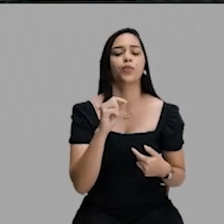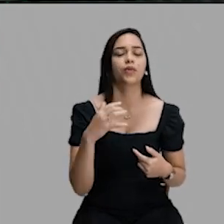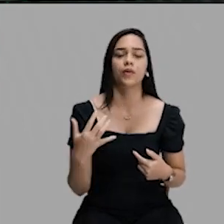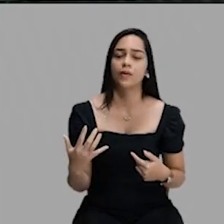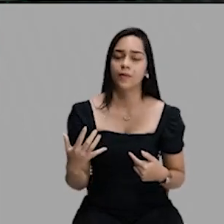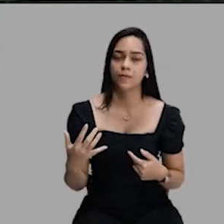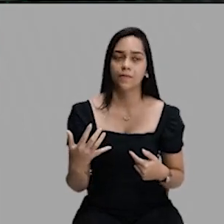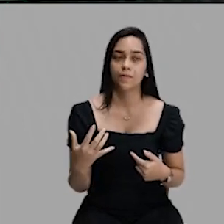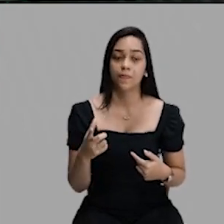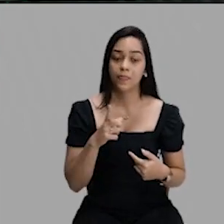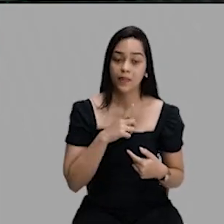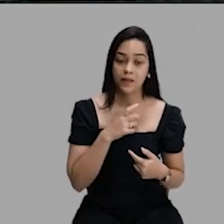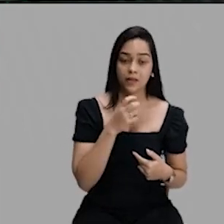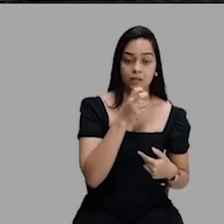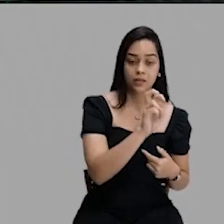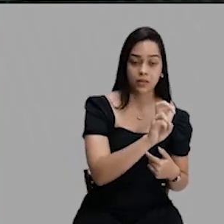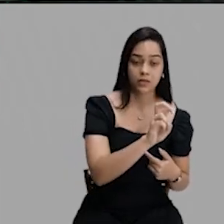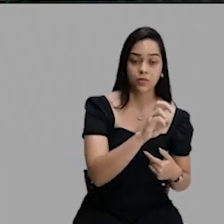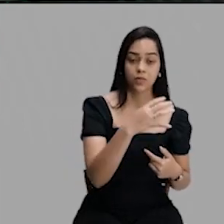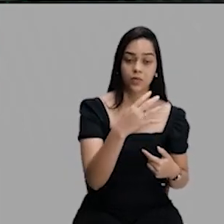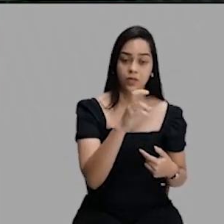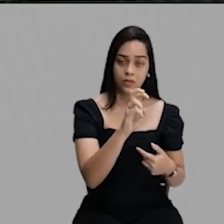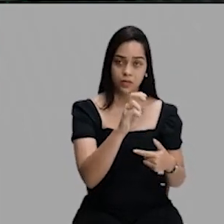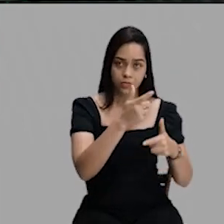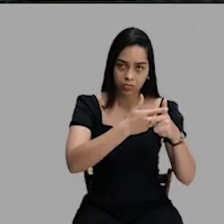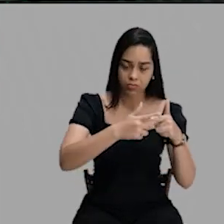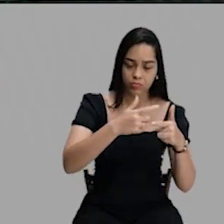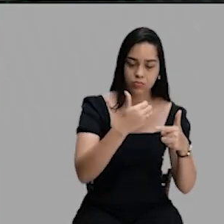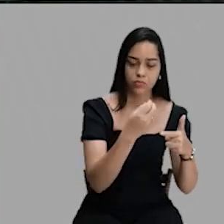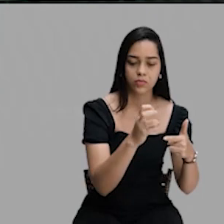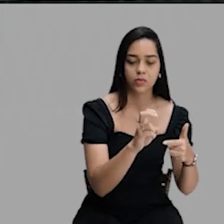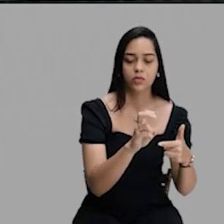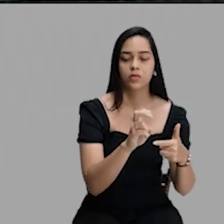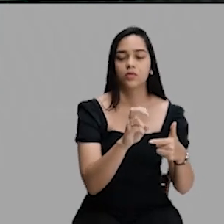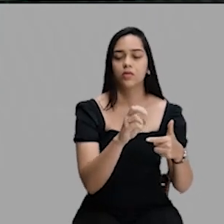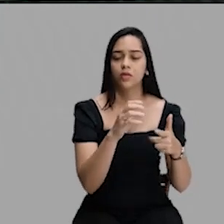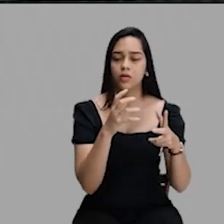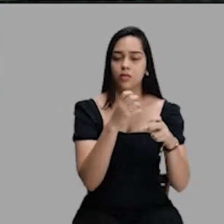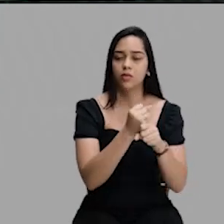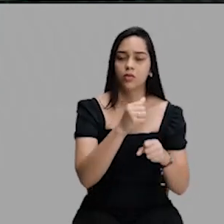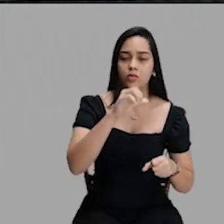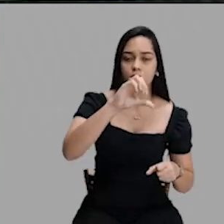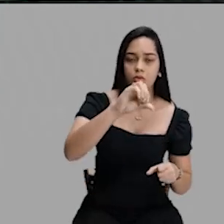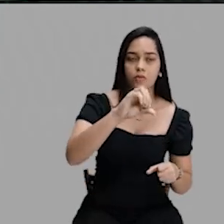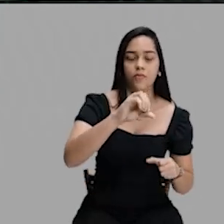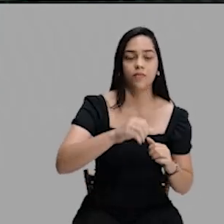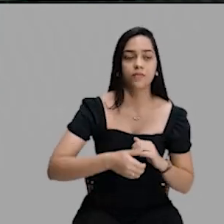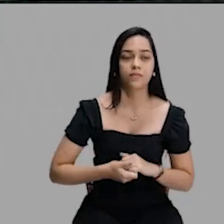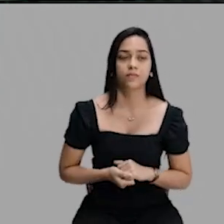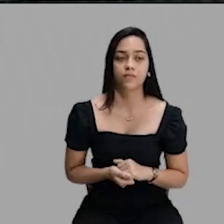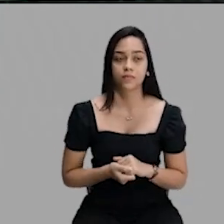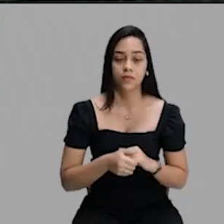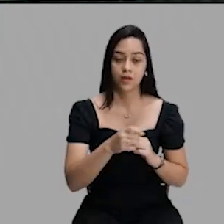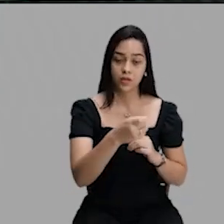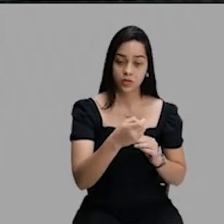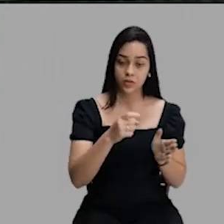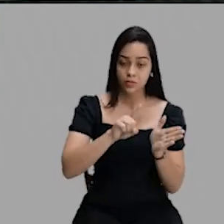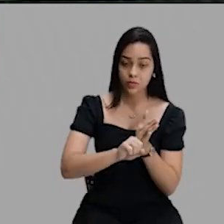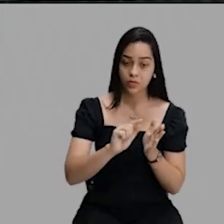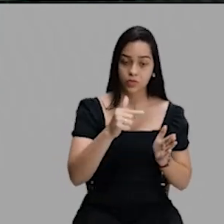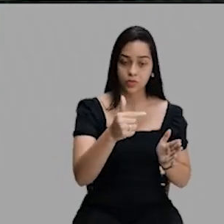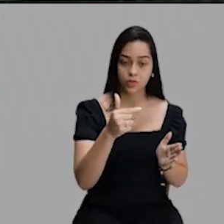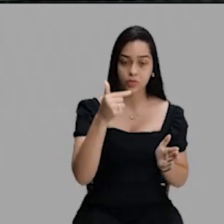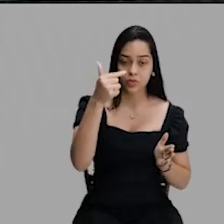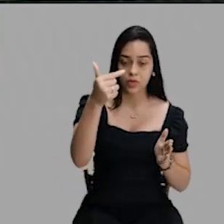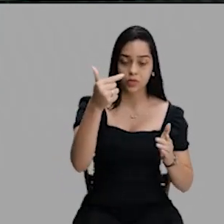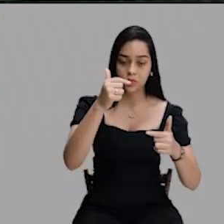vou ter 5 por 45 dá 9, aí eu vou ter x menos 2 ao quadrado sobre 9,